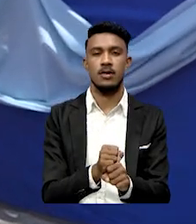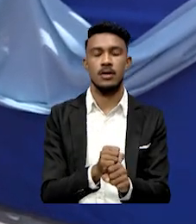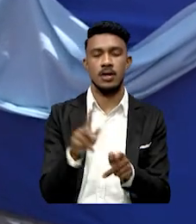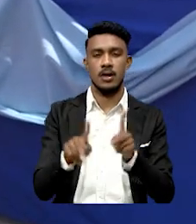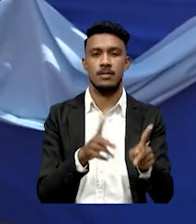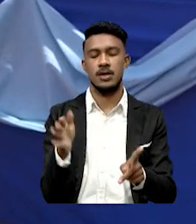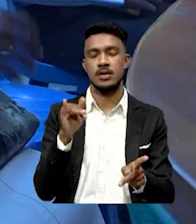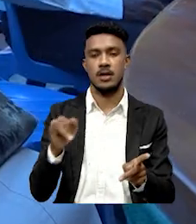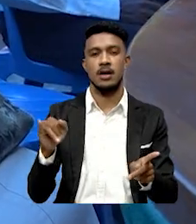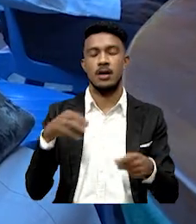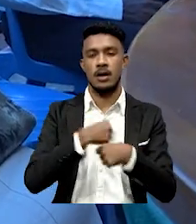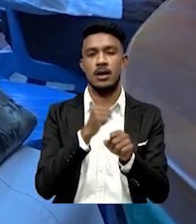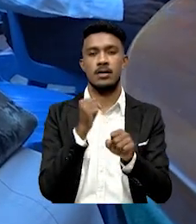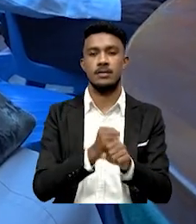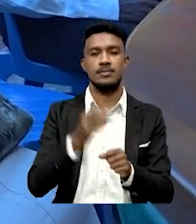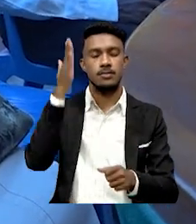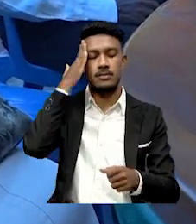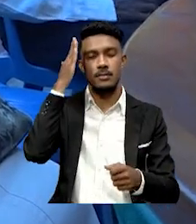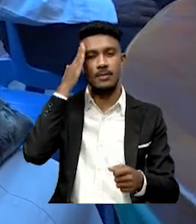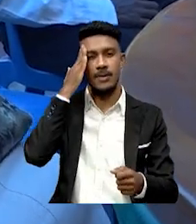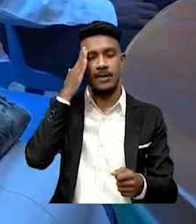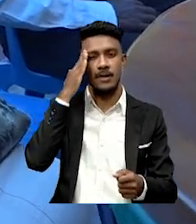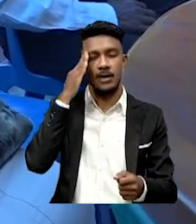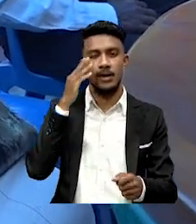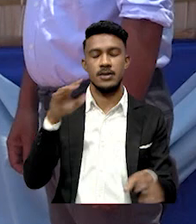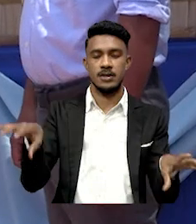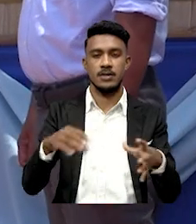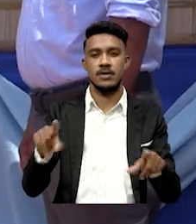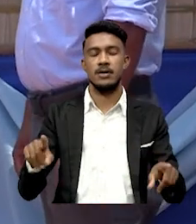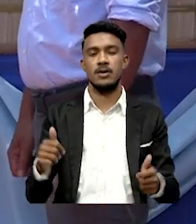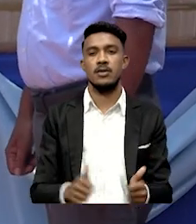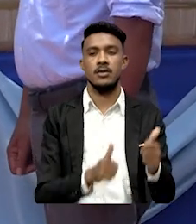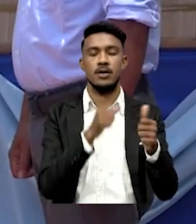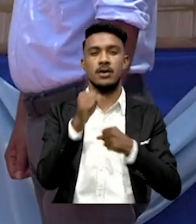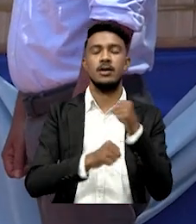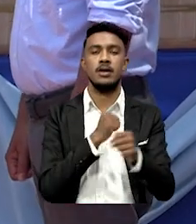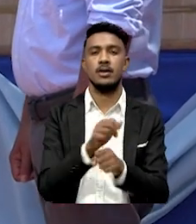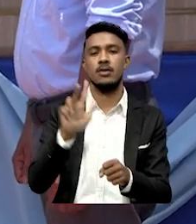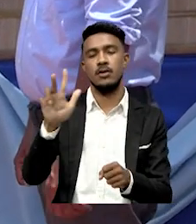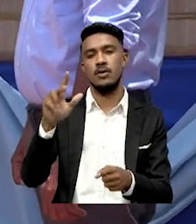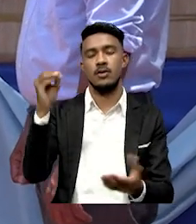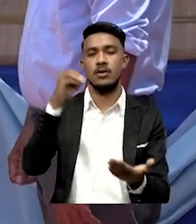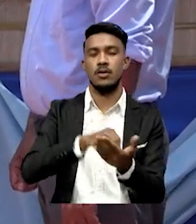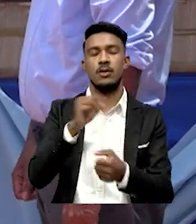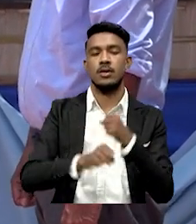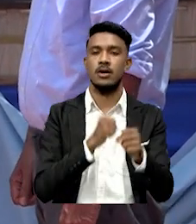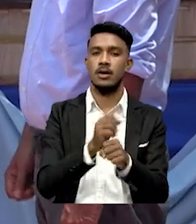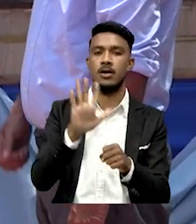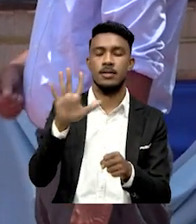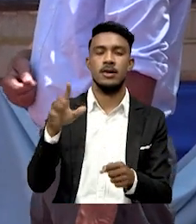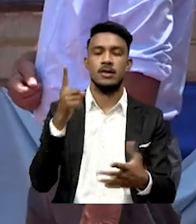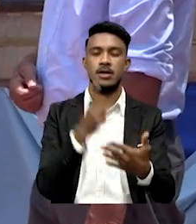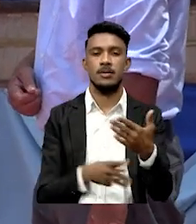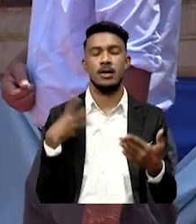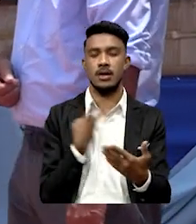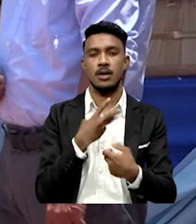sira, ita se halo plano estratégico, né? Estratégico significa tinha tudo até tinha lima, saída mita tudo bel atinge e tinha lima ou tinha tudo